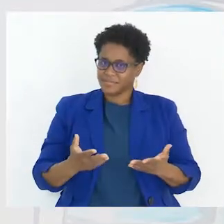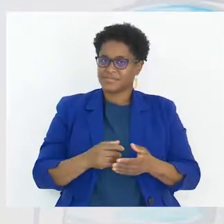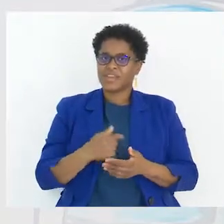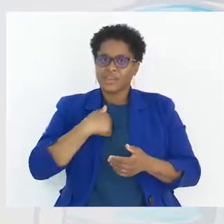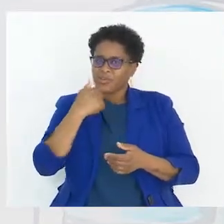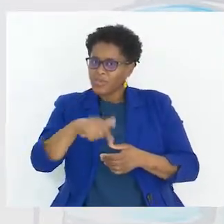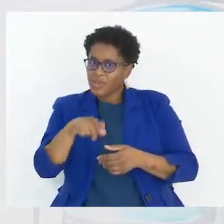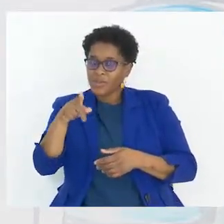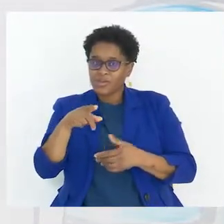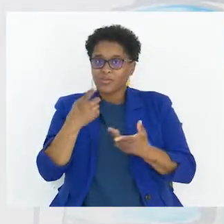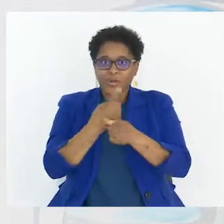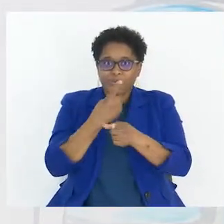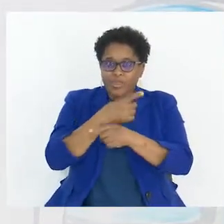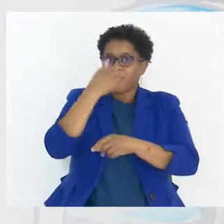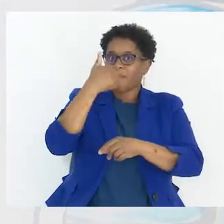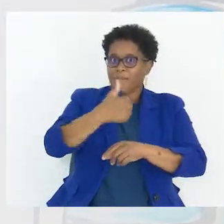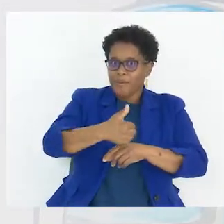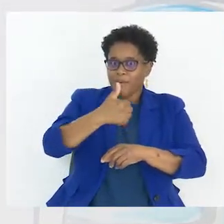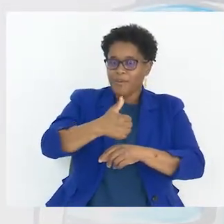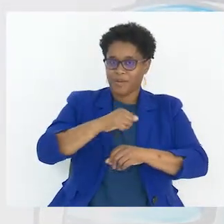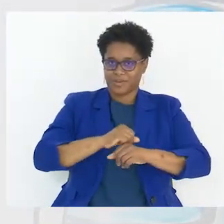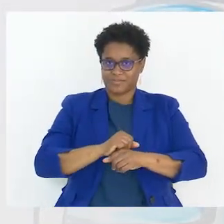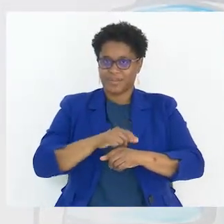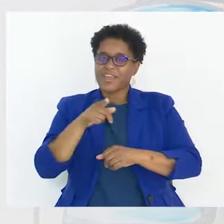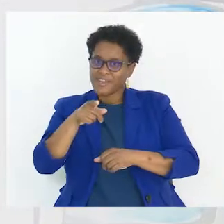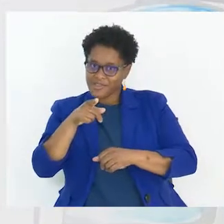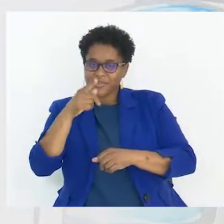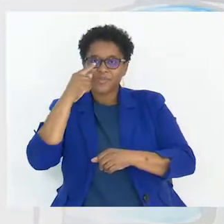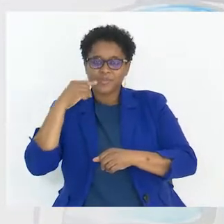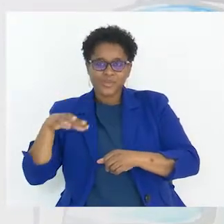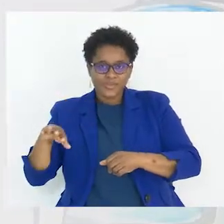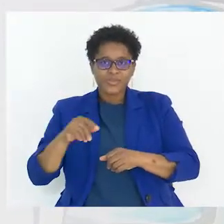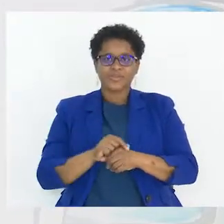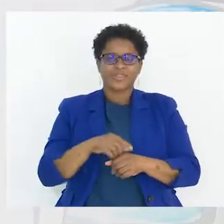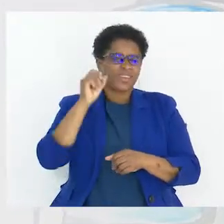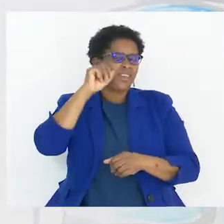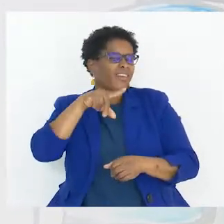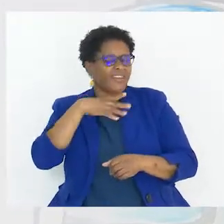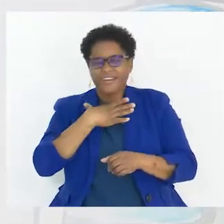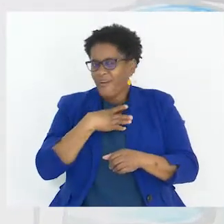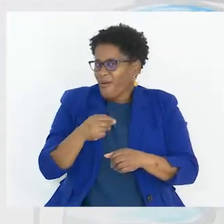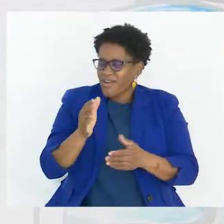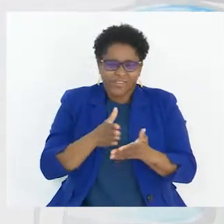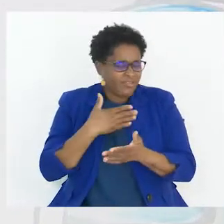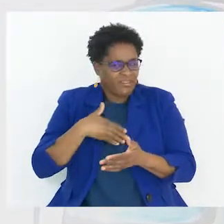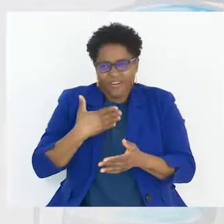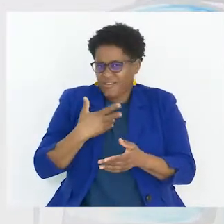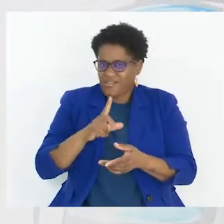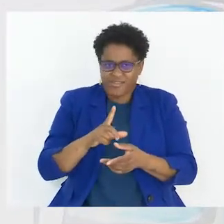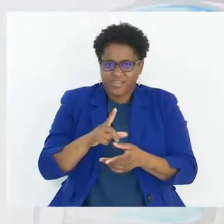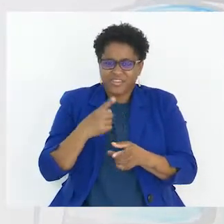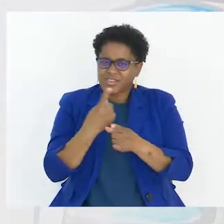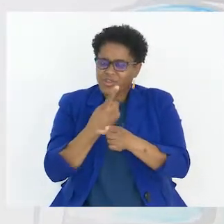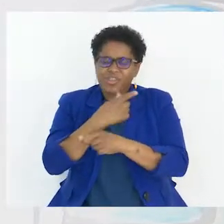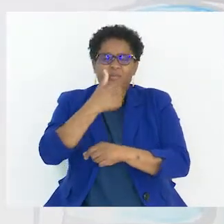Eu trouxe uma surpresa boa. É isso aí, meninos, pois quem é que não gosta de uma surpresa boa?